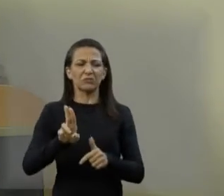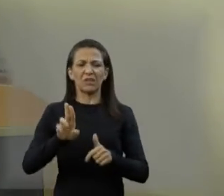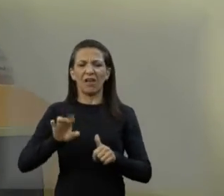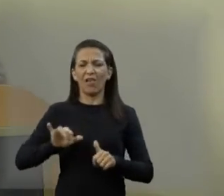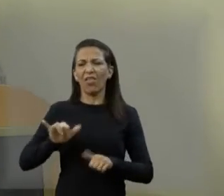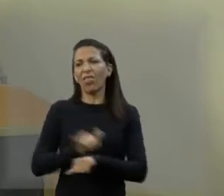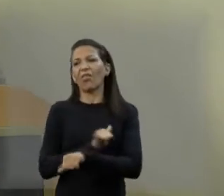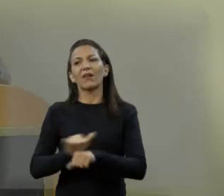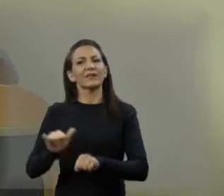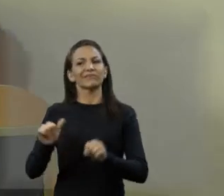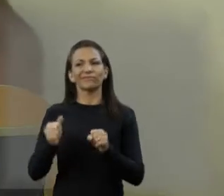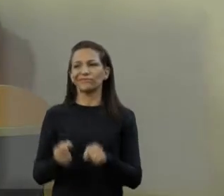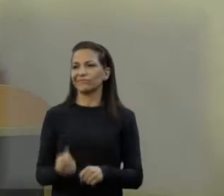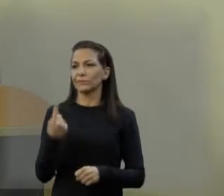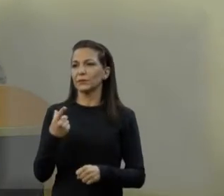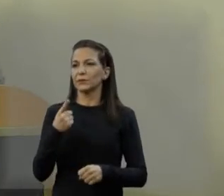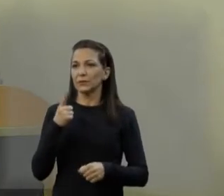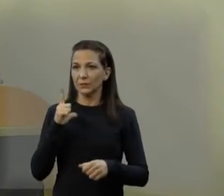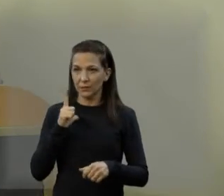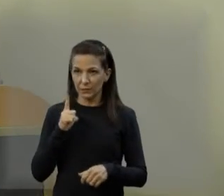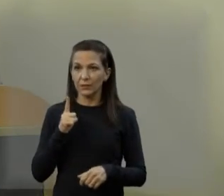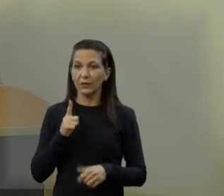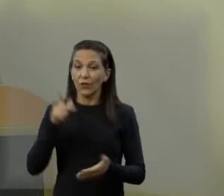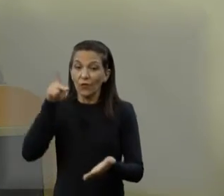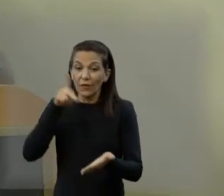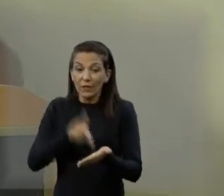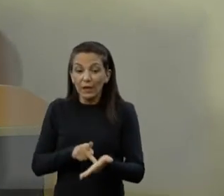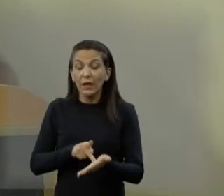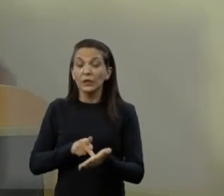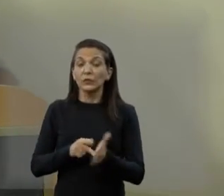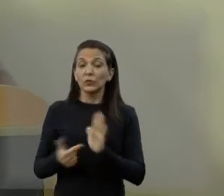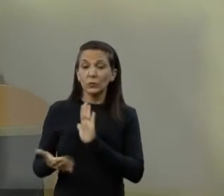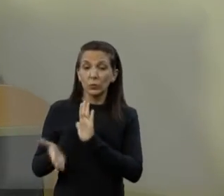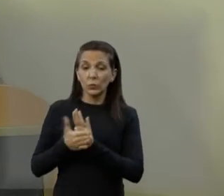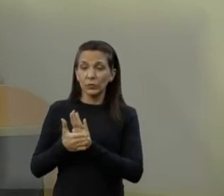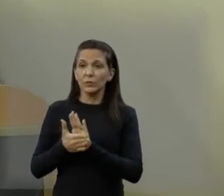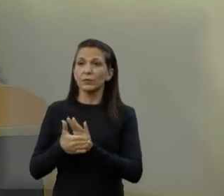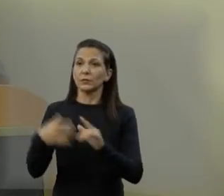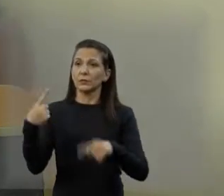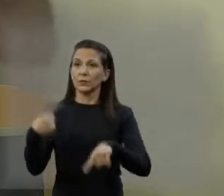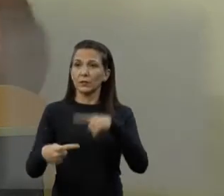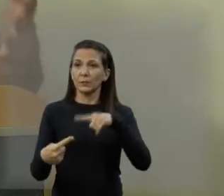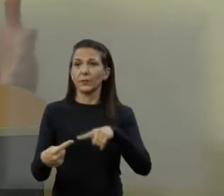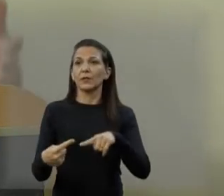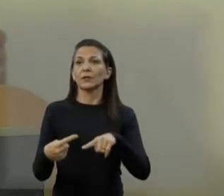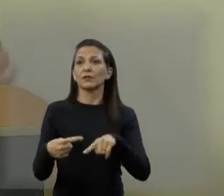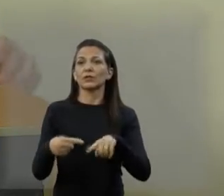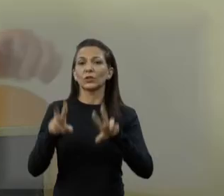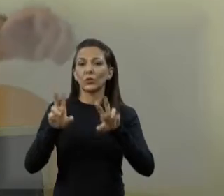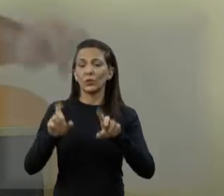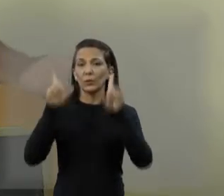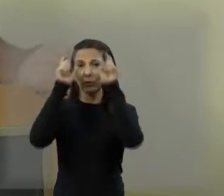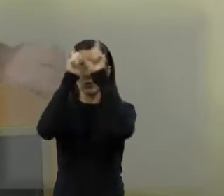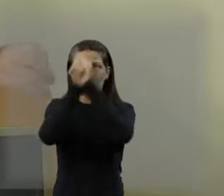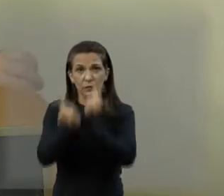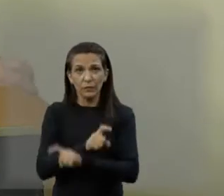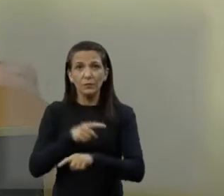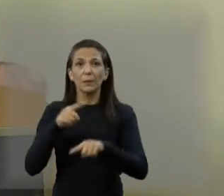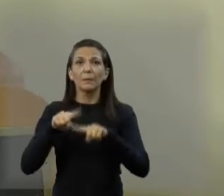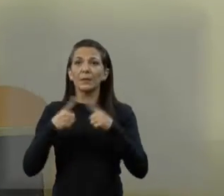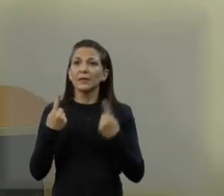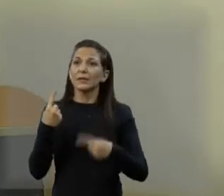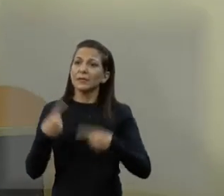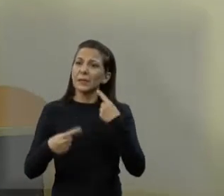pede a repactuação da Verdade para que a gente possa fazer um debate tranquilo sobre um tema que é um tema difícil a gente